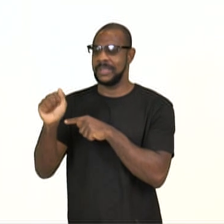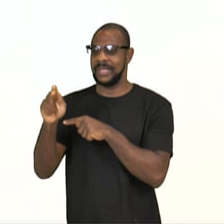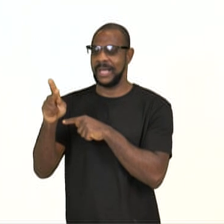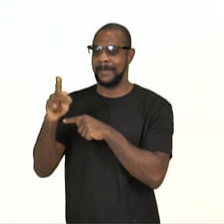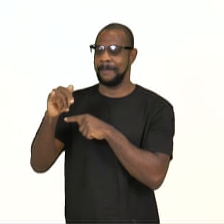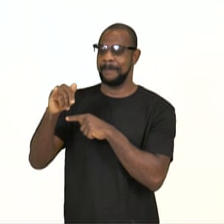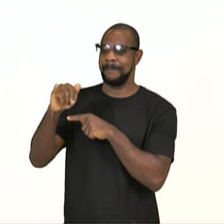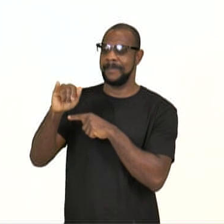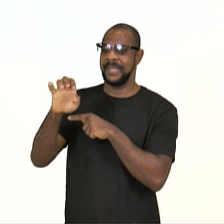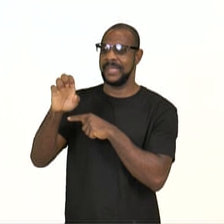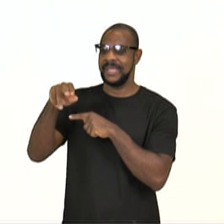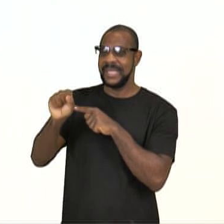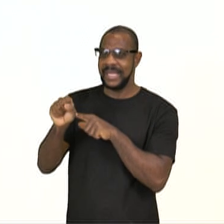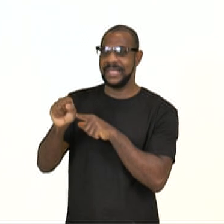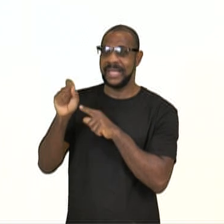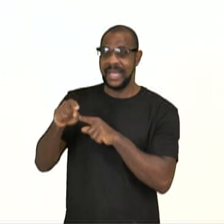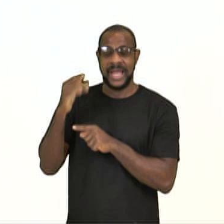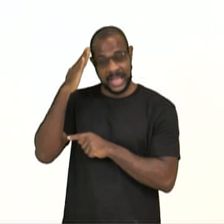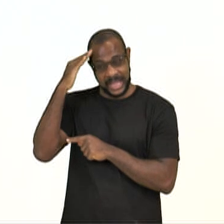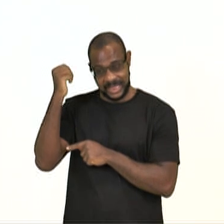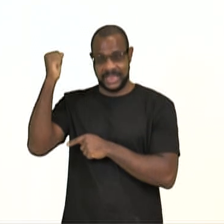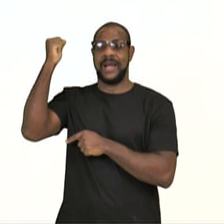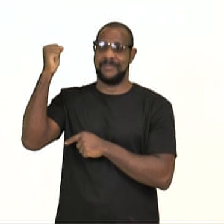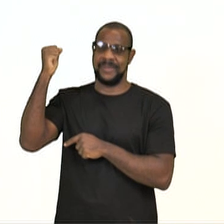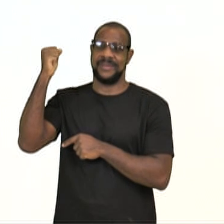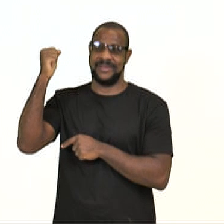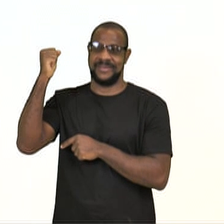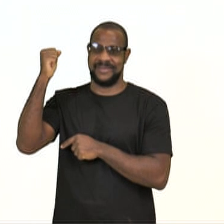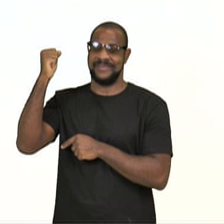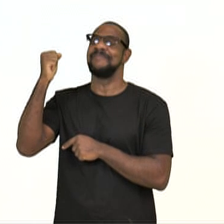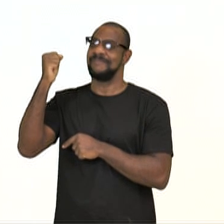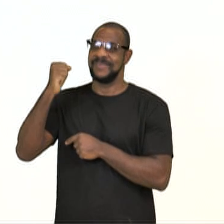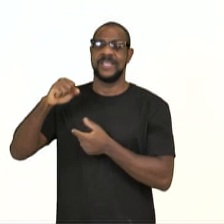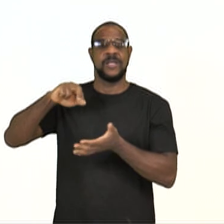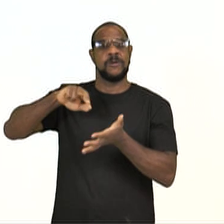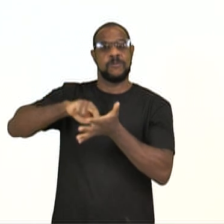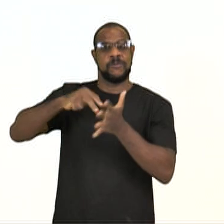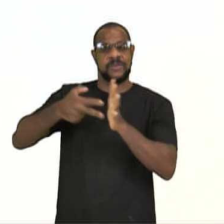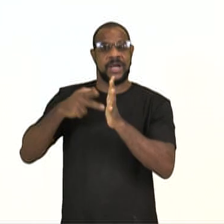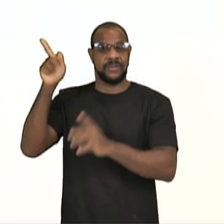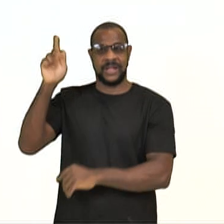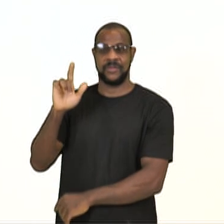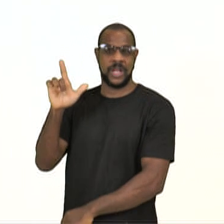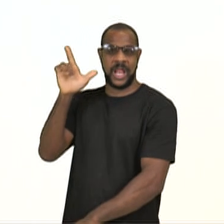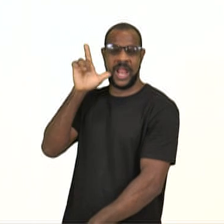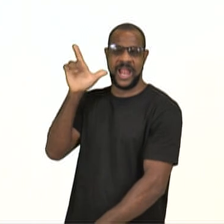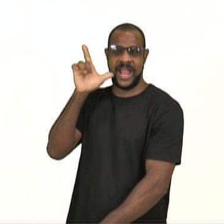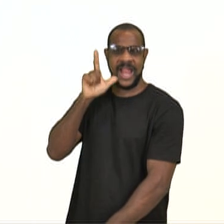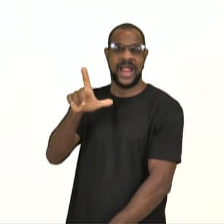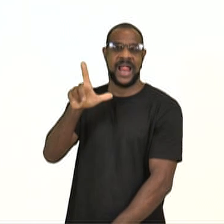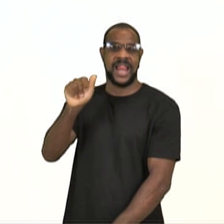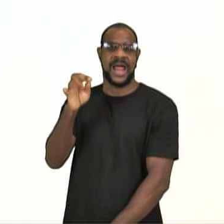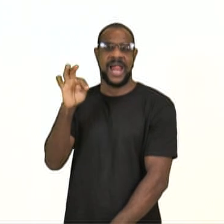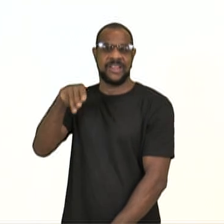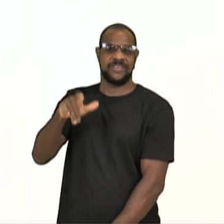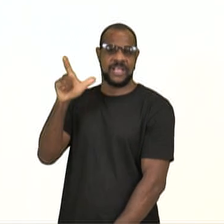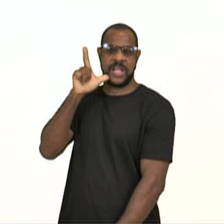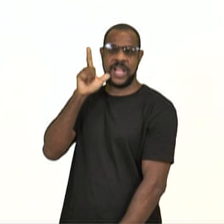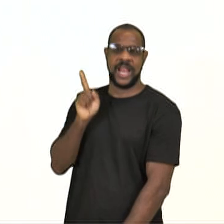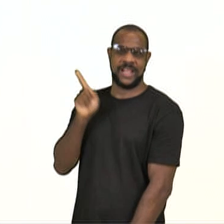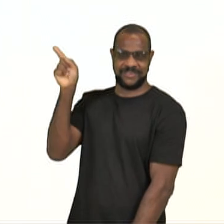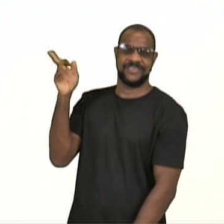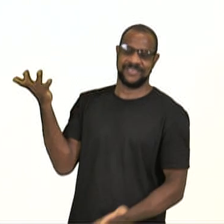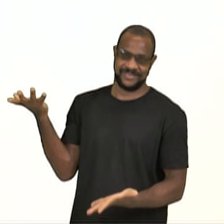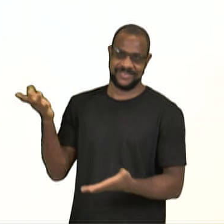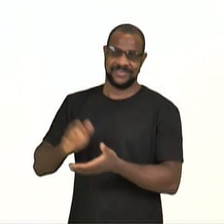tem nada a ver com sapo, não. É considerada a última linha evolutiva das espécies Homo, assim como Erectus,